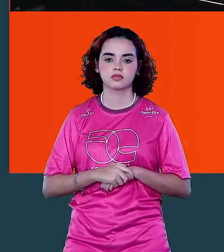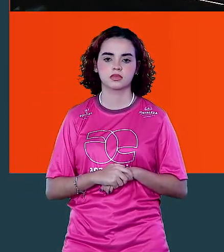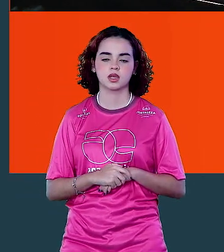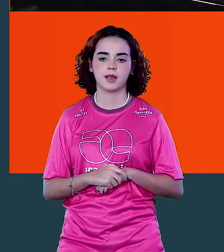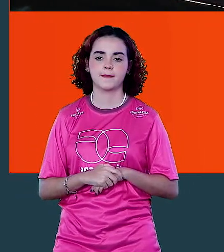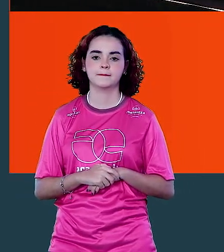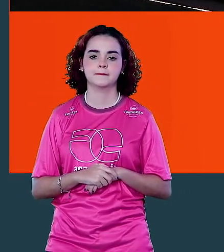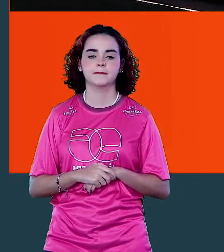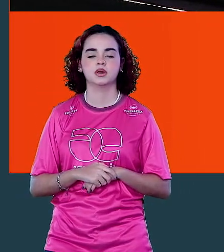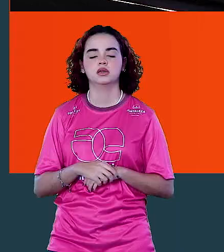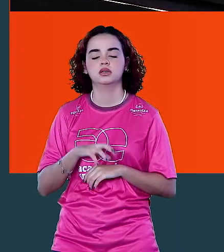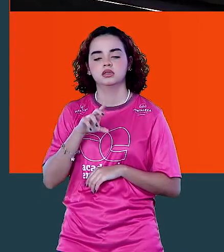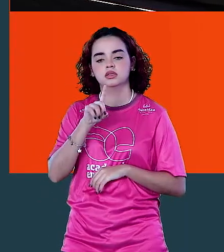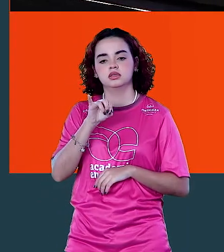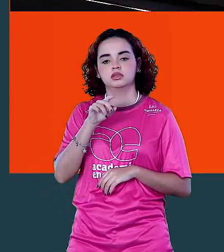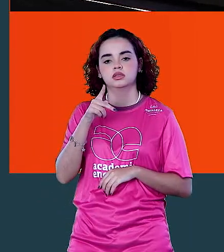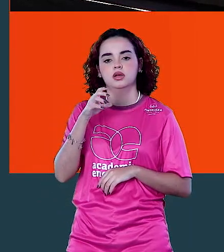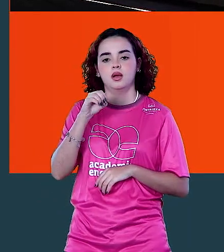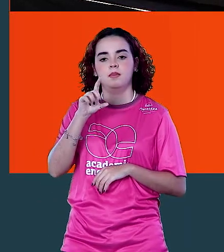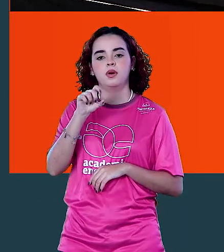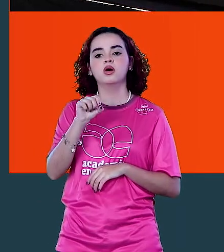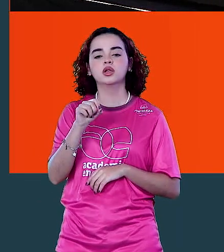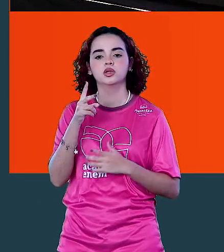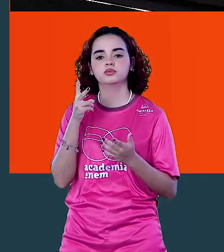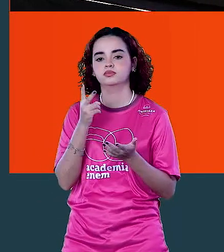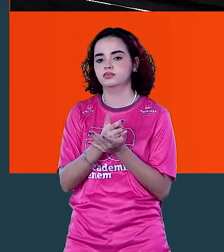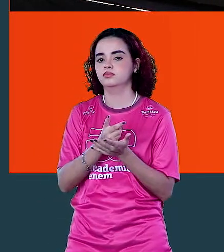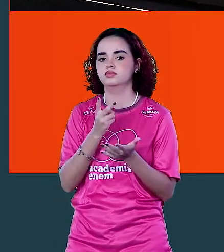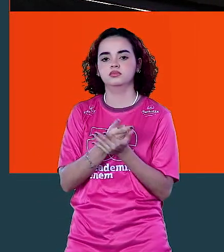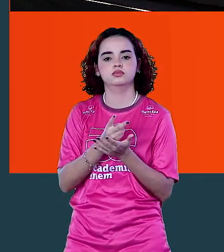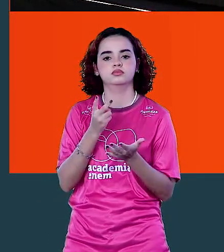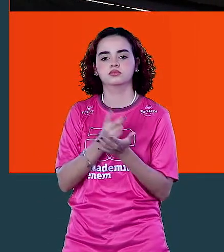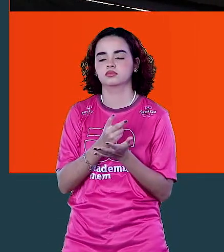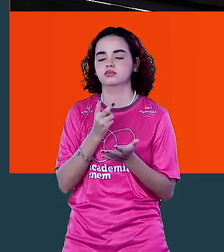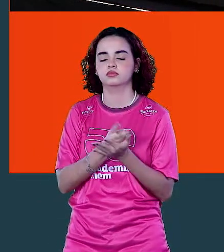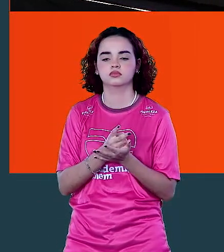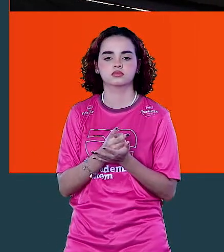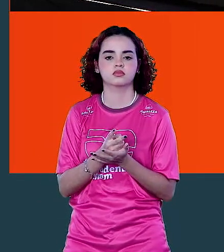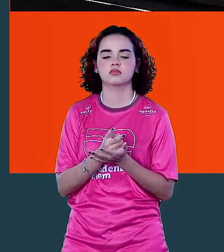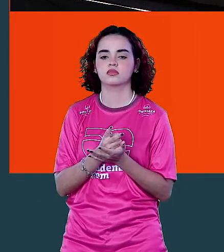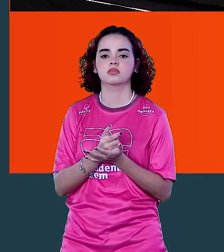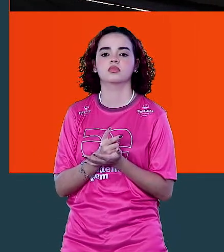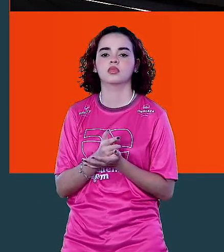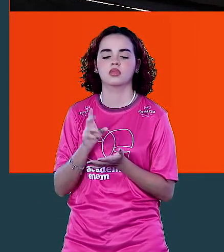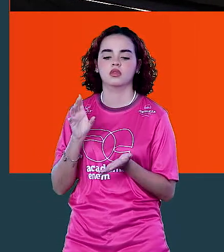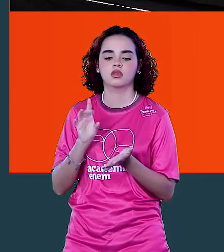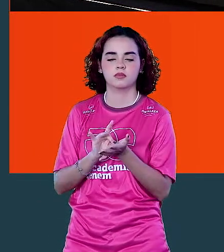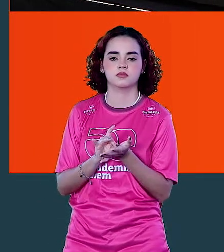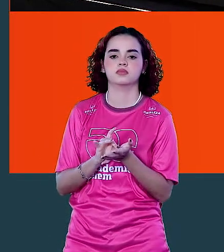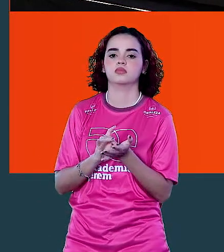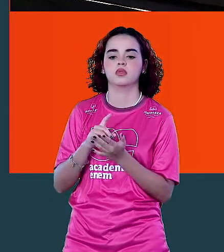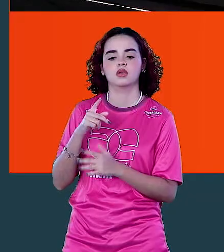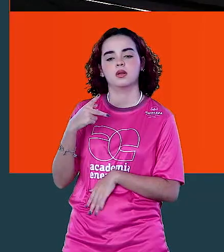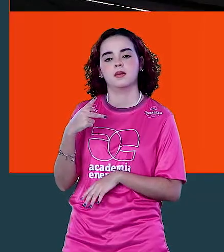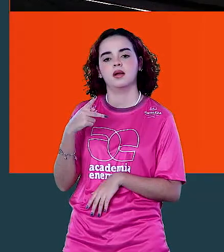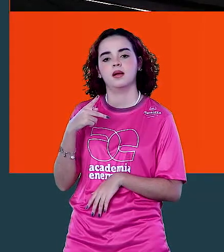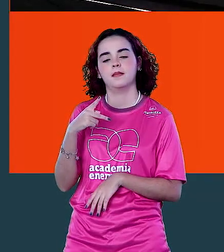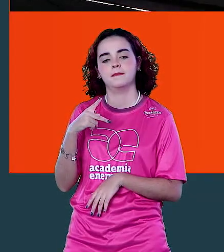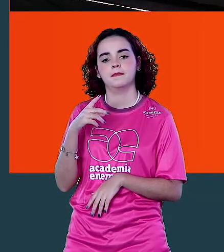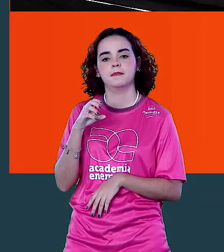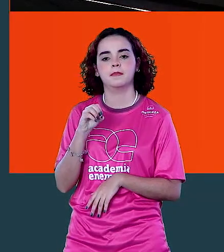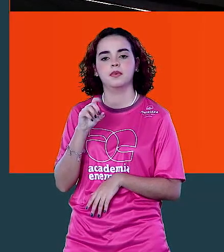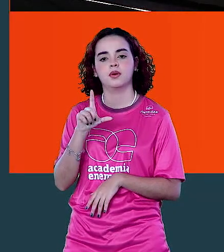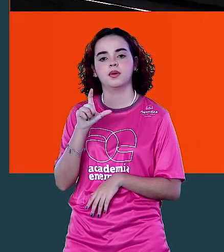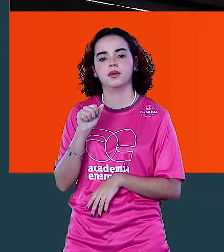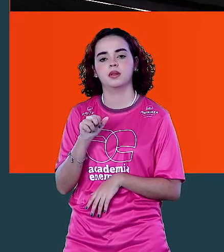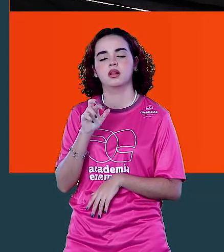Dipolo permanente. Permanente quer dizer o quê? Que a substância permanentemente é polar, né?